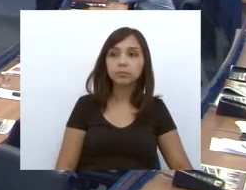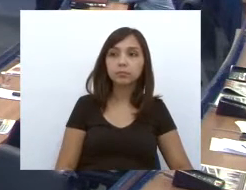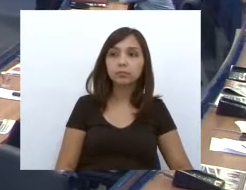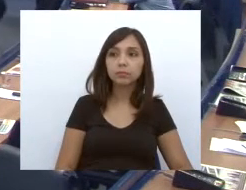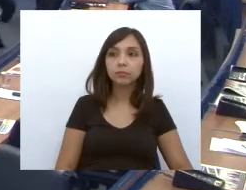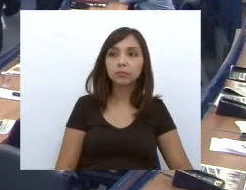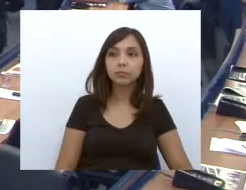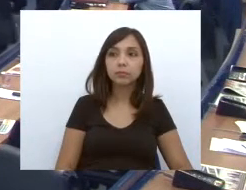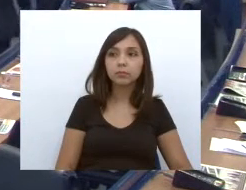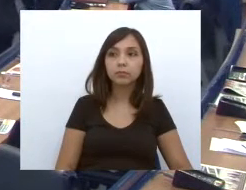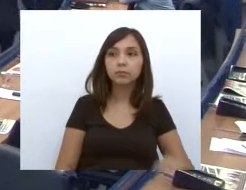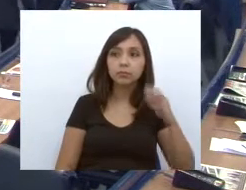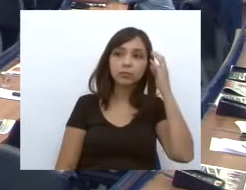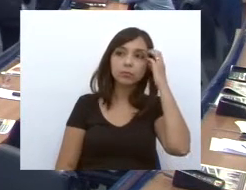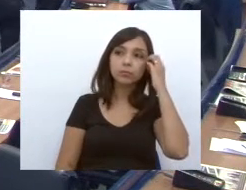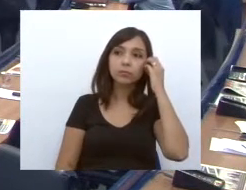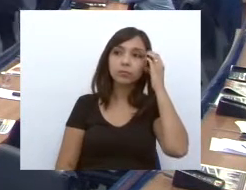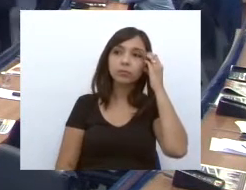de ordem, senhor presidente?